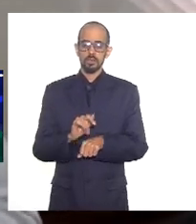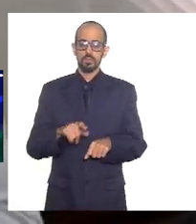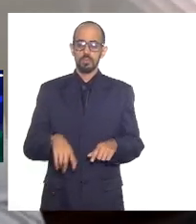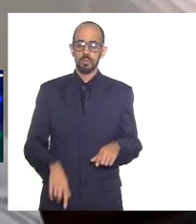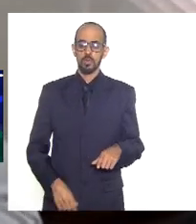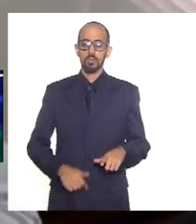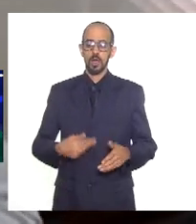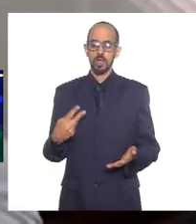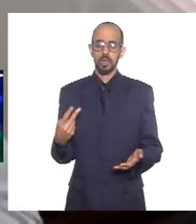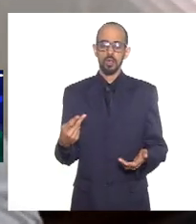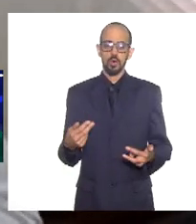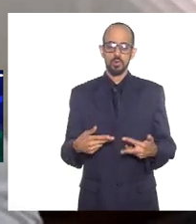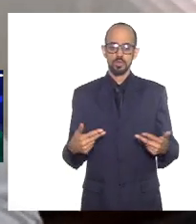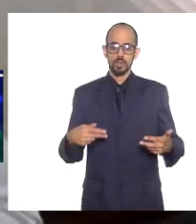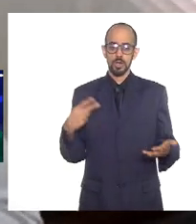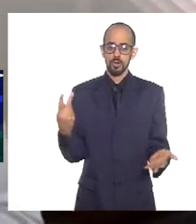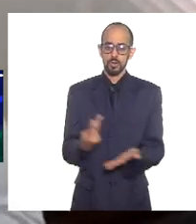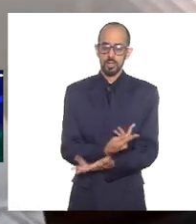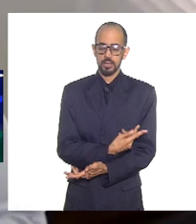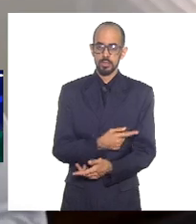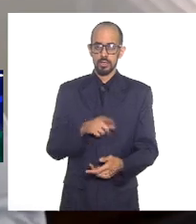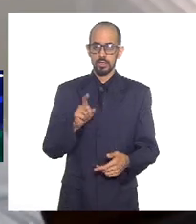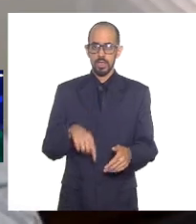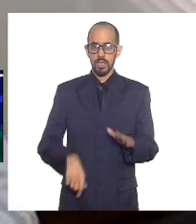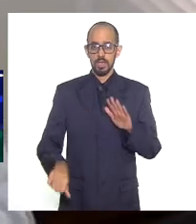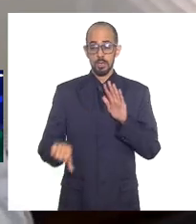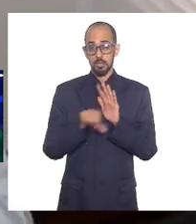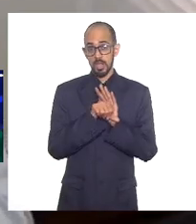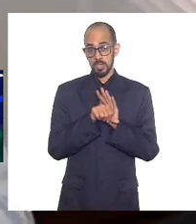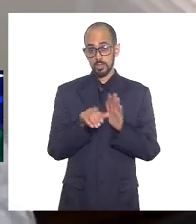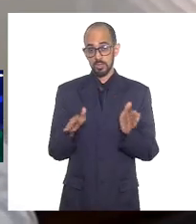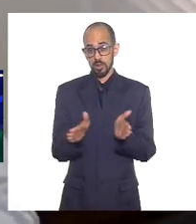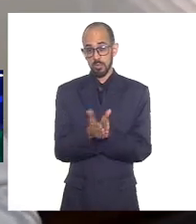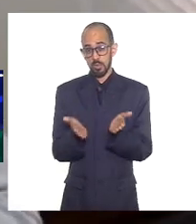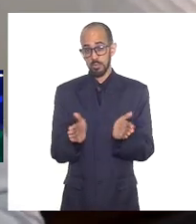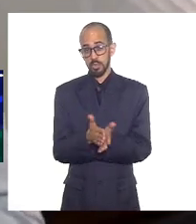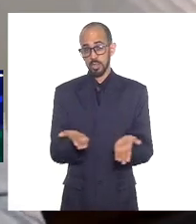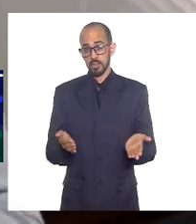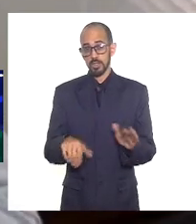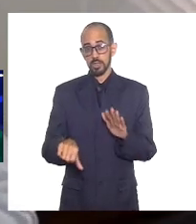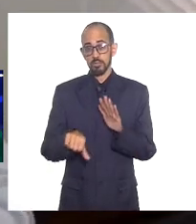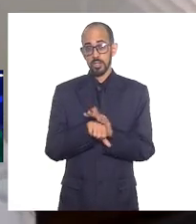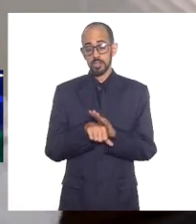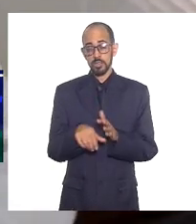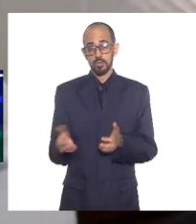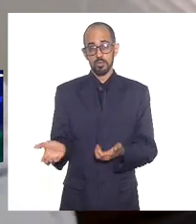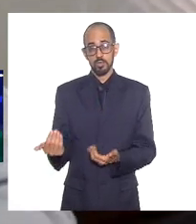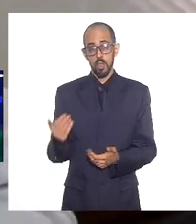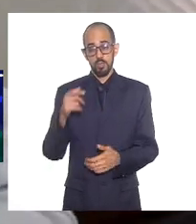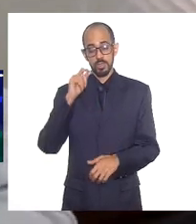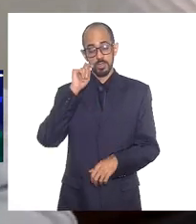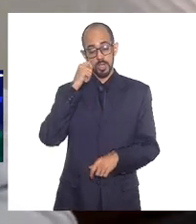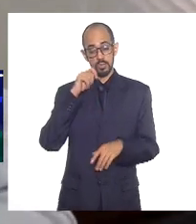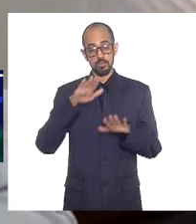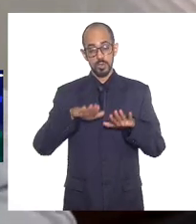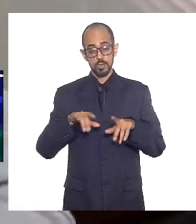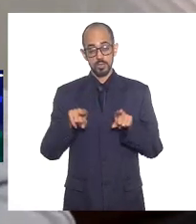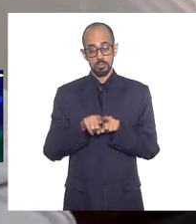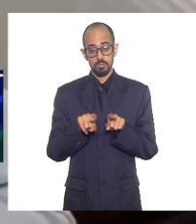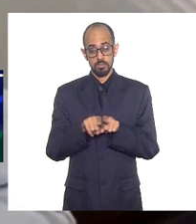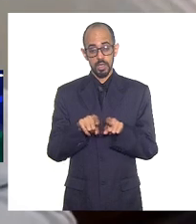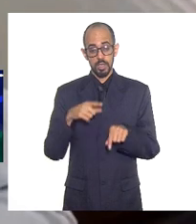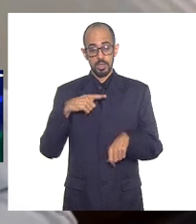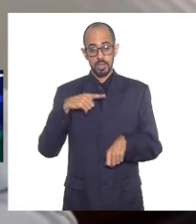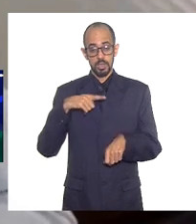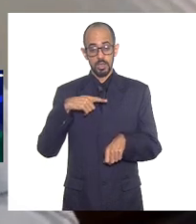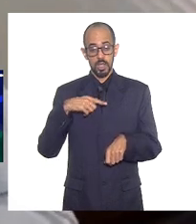fala classicamente do fenômeno da criminalização da pobreza, da criminalização da juventude negra, mas há também, deputada Mônica,